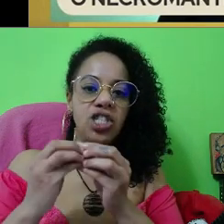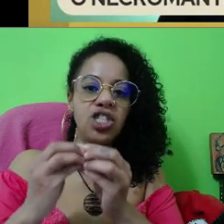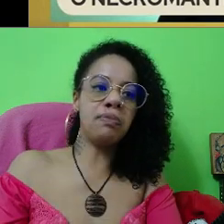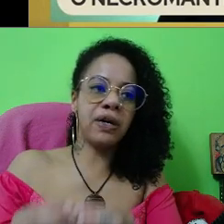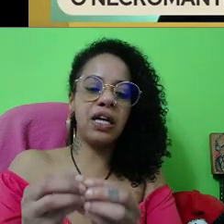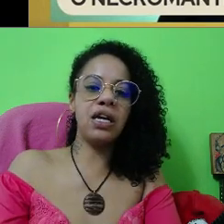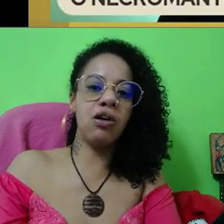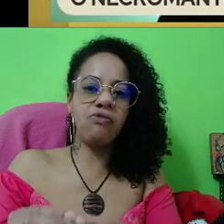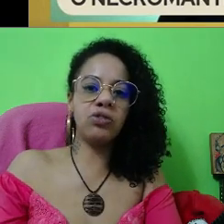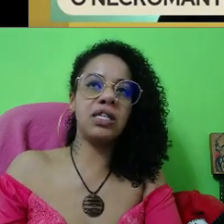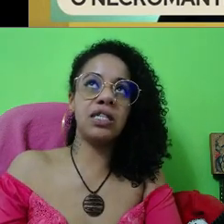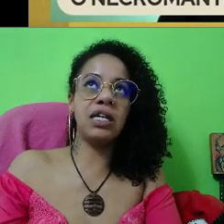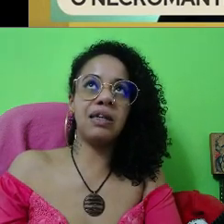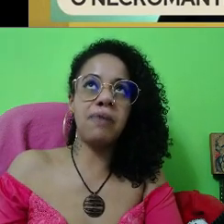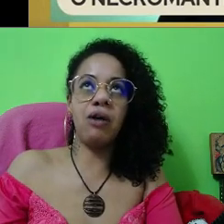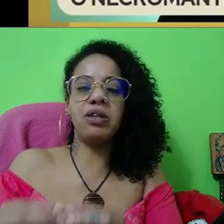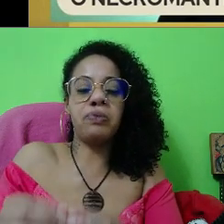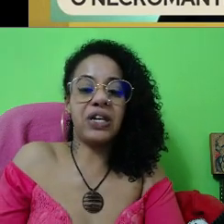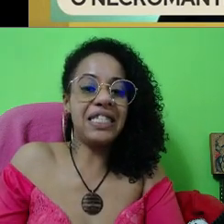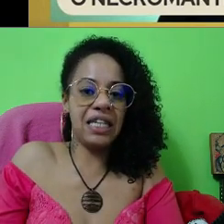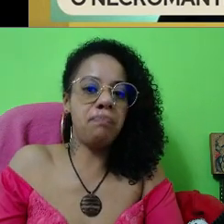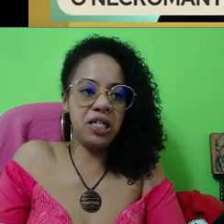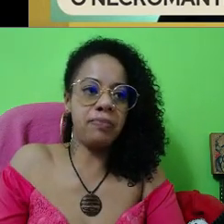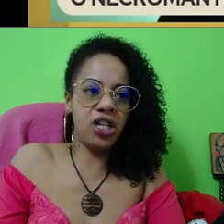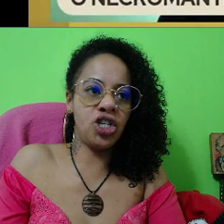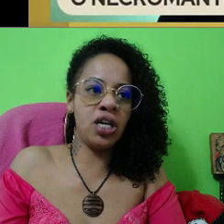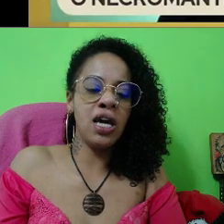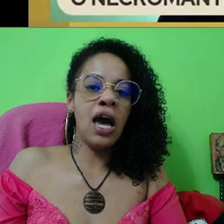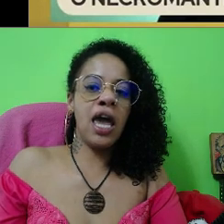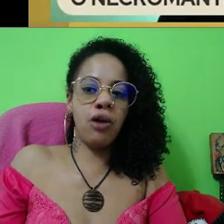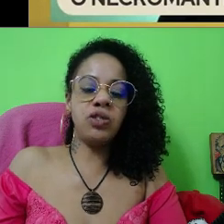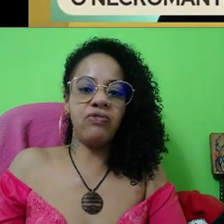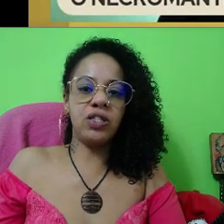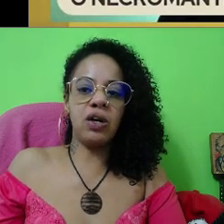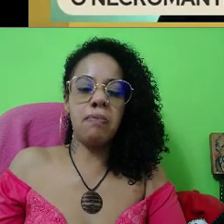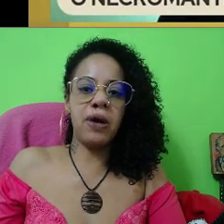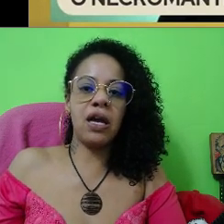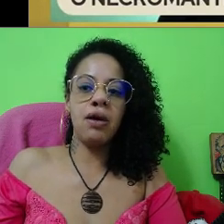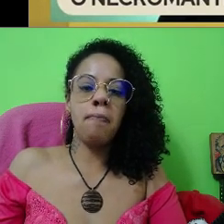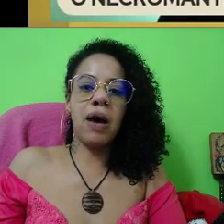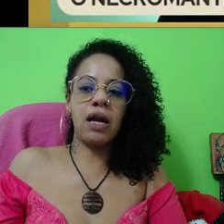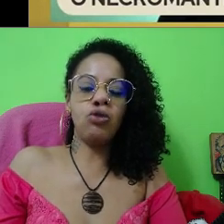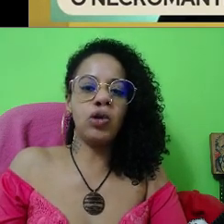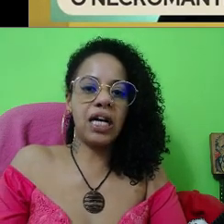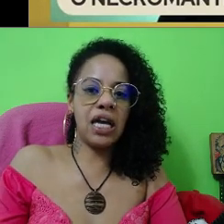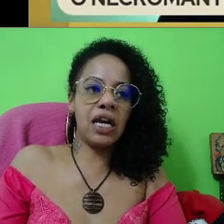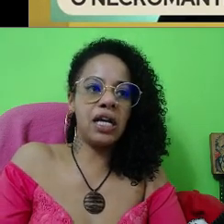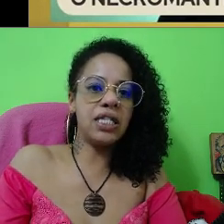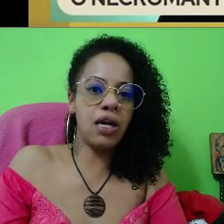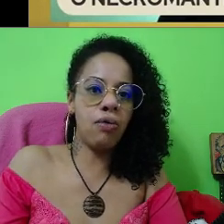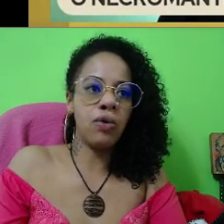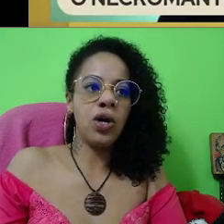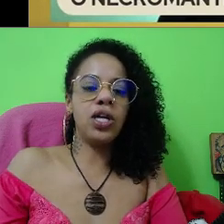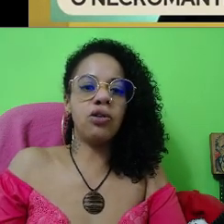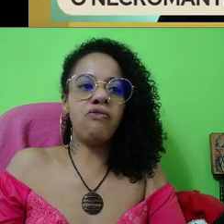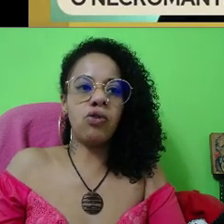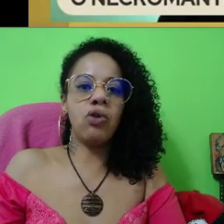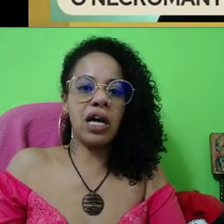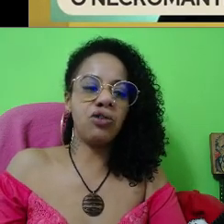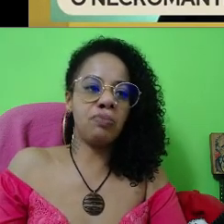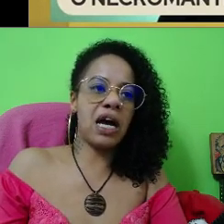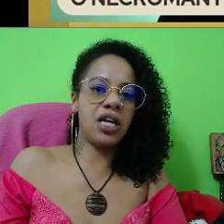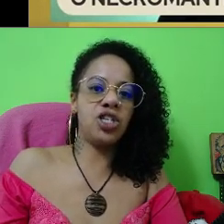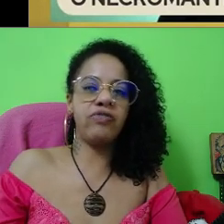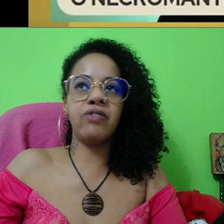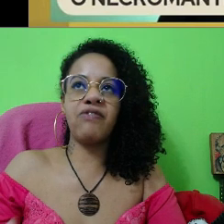durante a campanha não vou trazer essa pauta porque simplesmente eu estou fazendo a campanha para o Lula ganhar eleição e eu